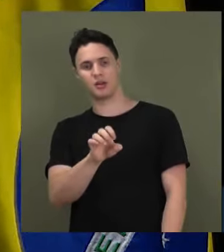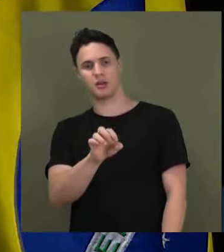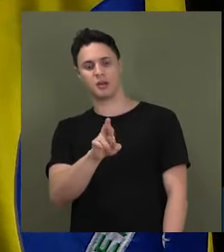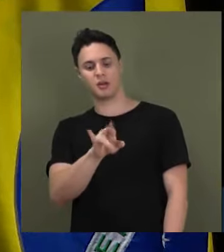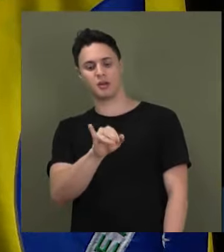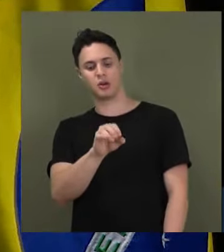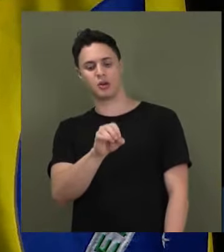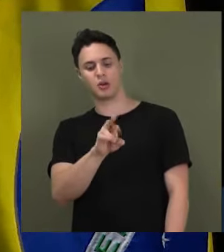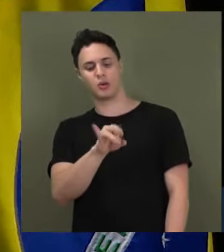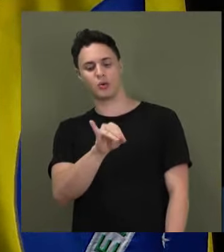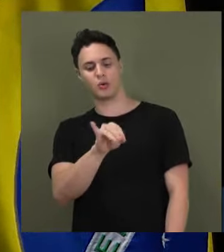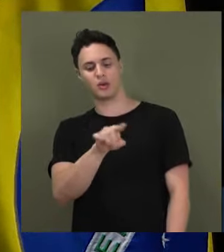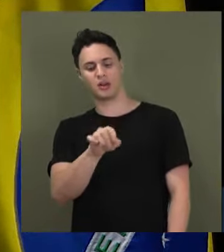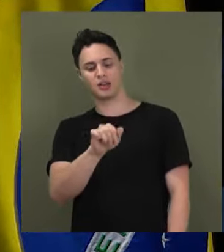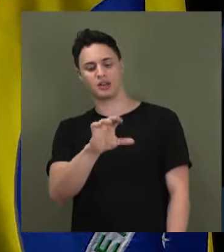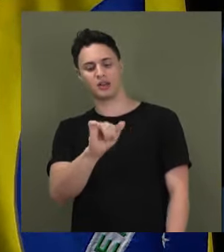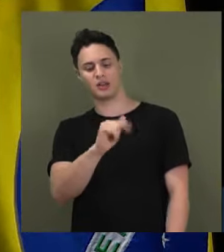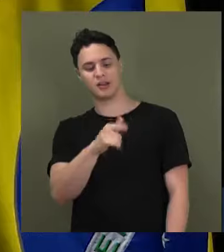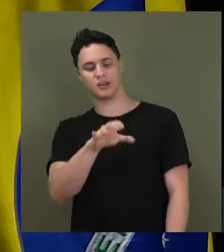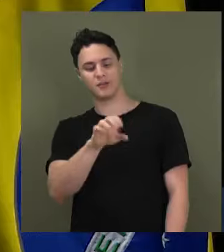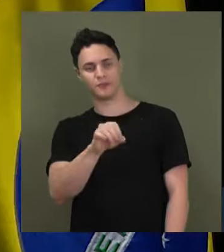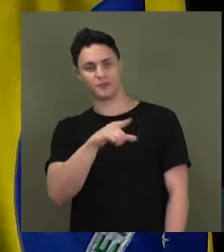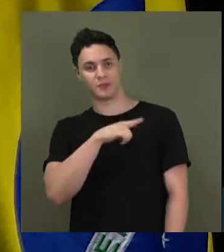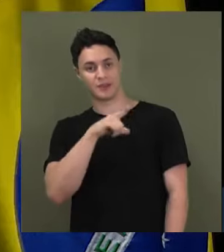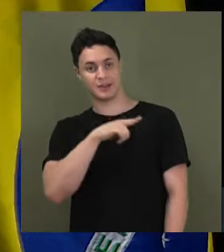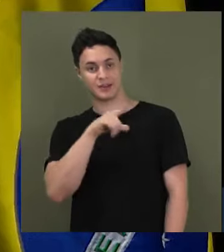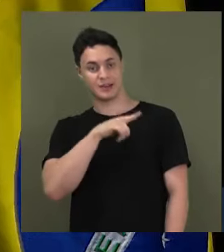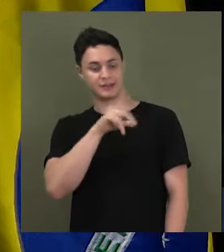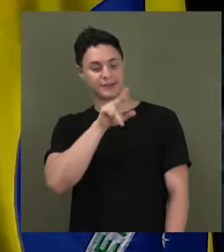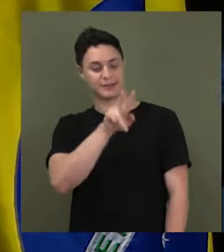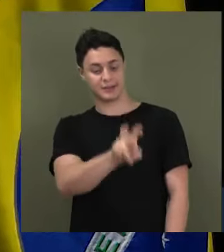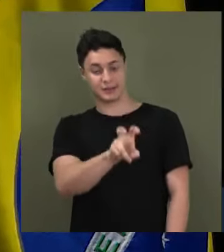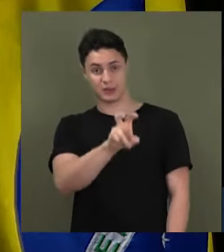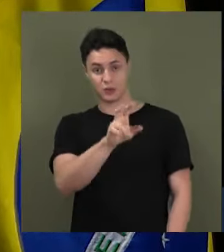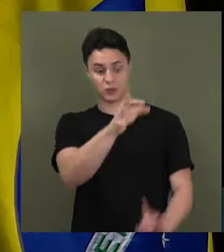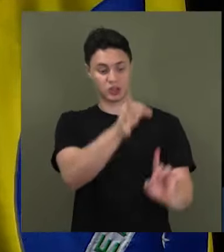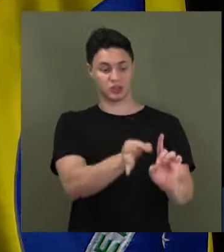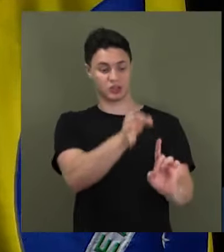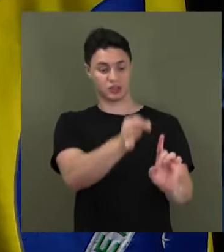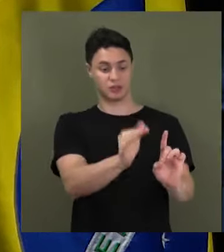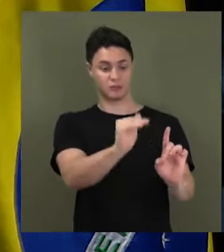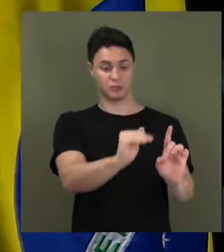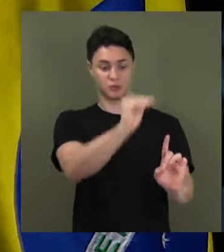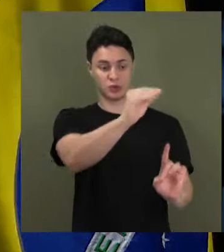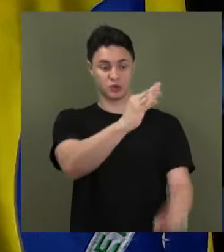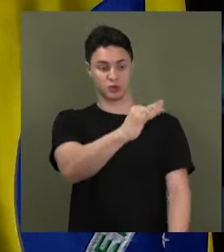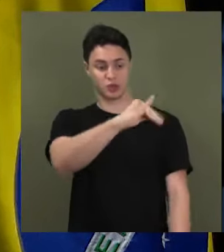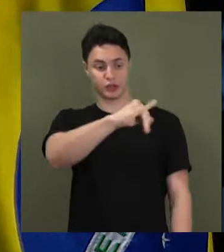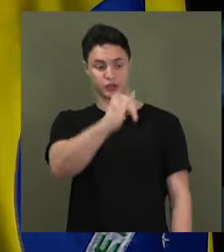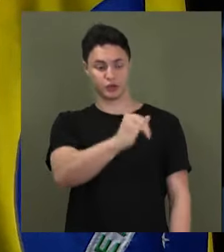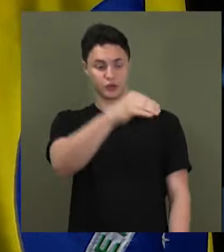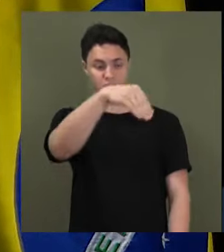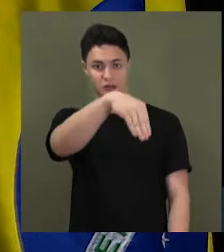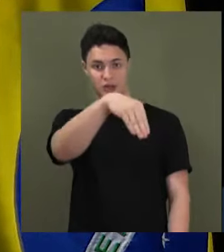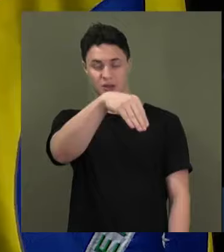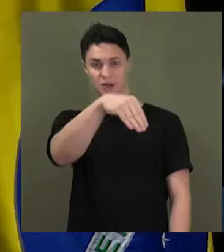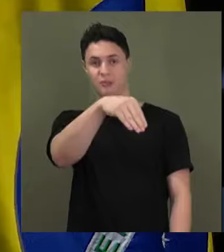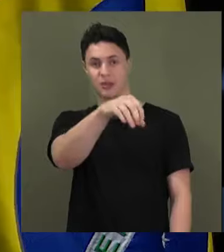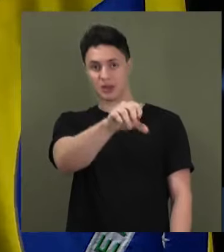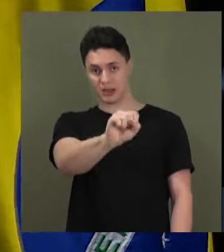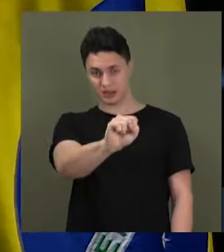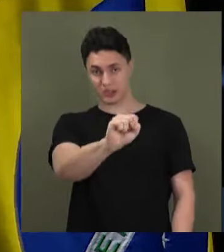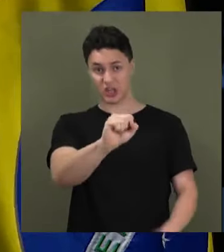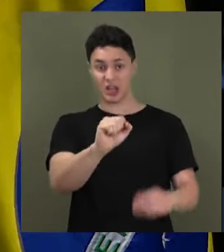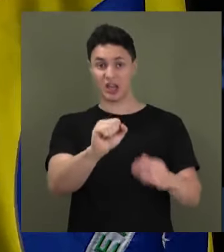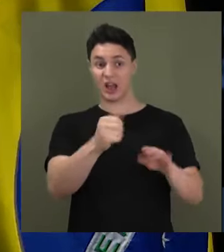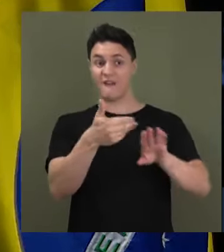judiciário brasileiro. 5 desembargadores do Tribunal de Justiça de Mato Grosso do Sul estão